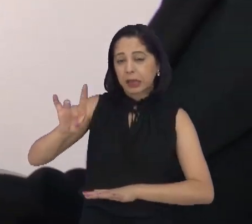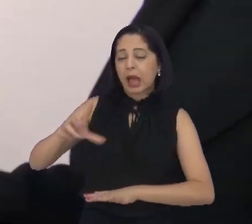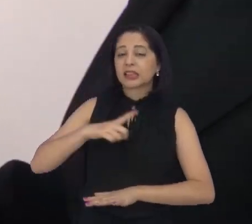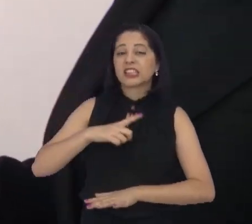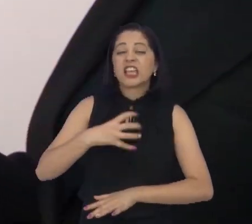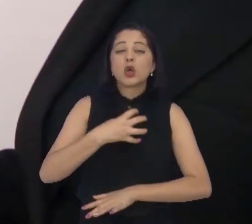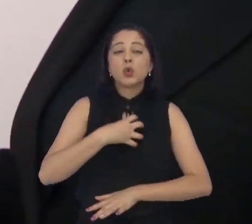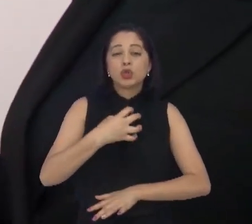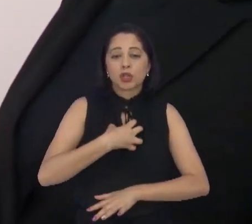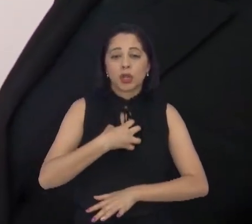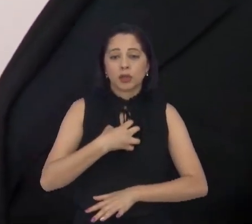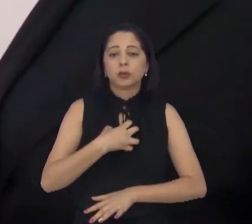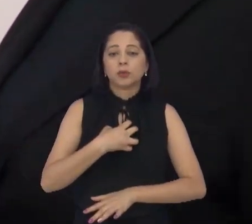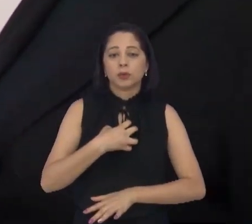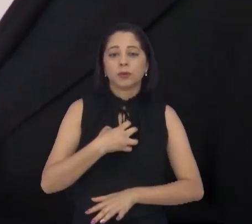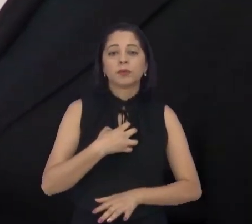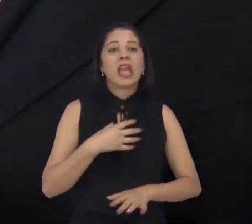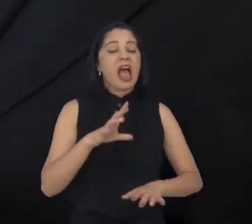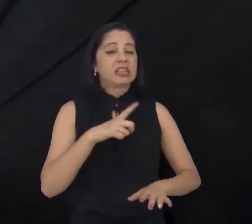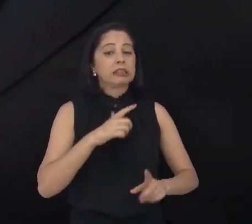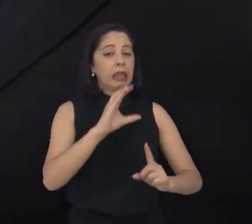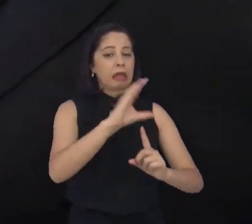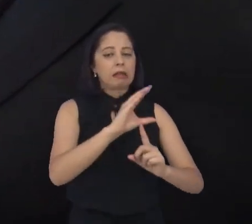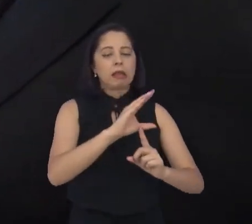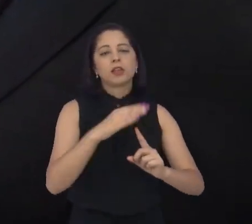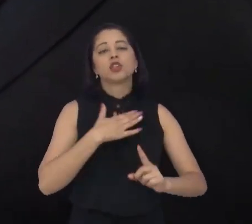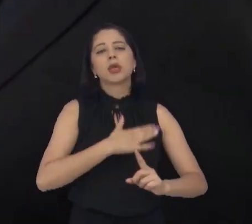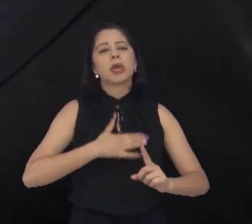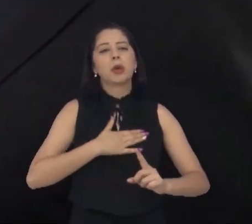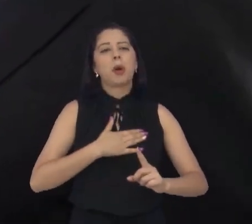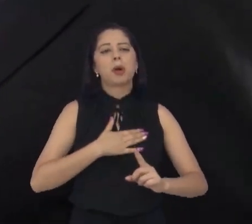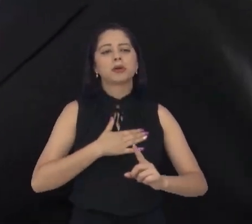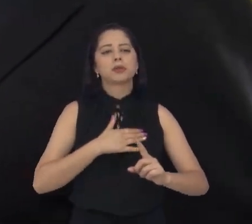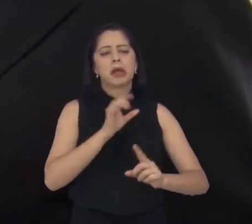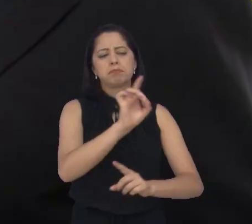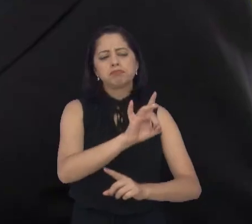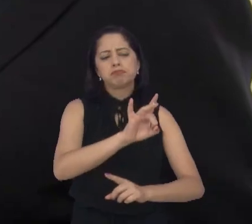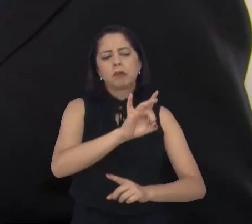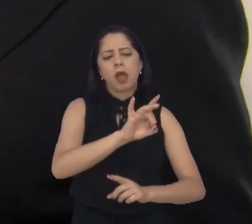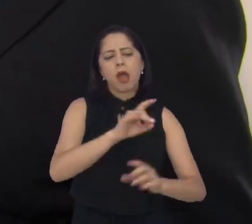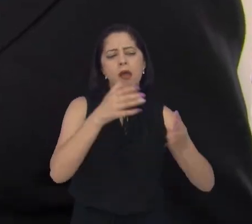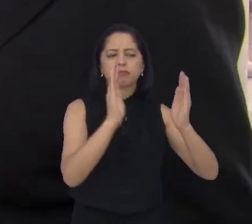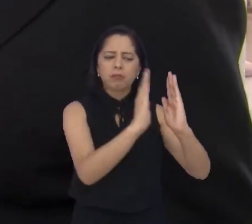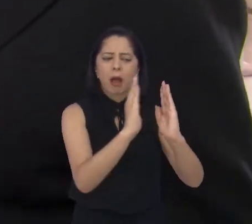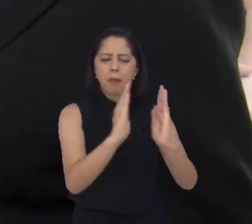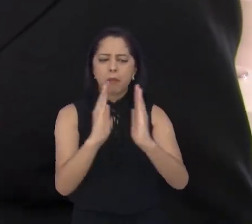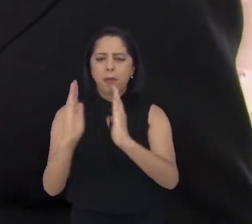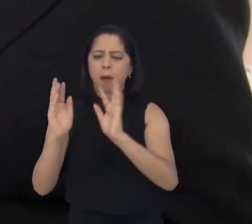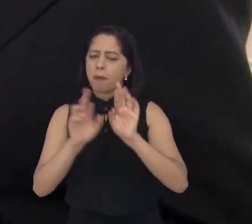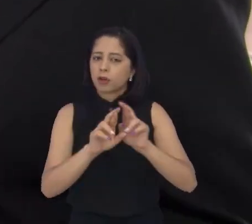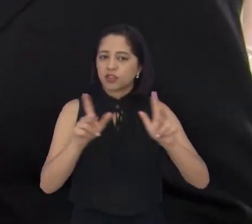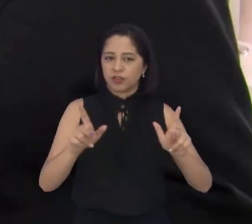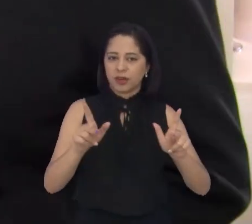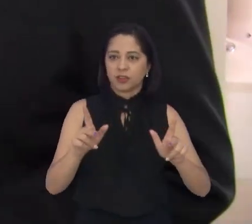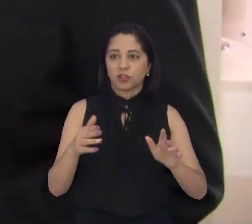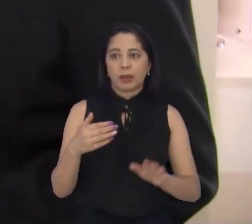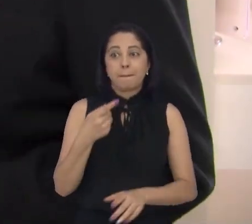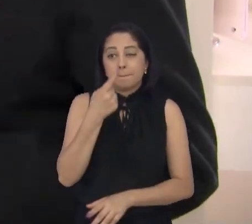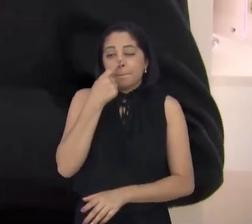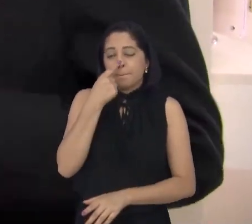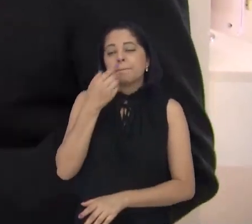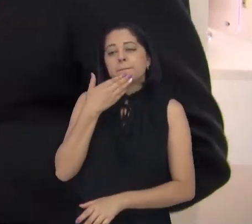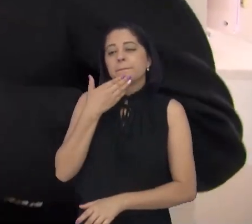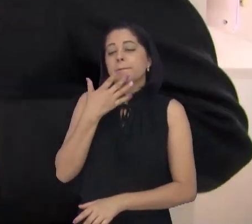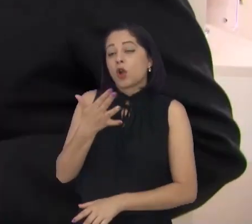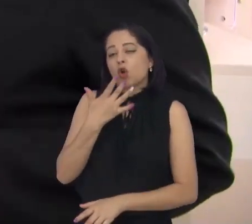cliente que prefere por tipo de roupa, não por cor. Né? Mas harmoniosamente, por cor, fica melhor. Agora,